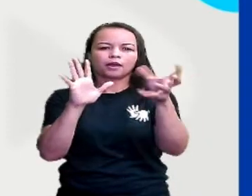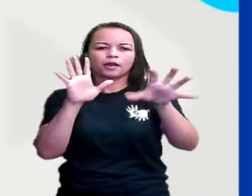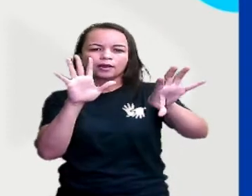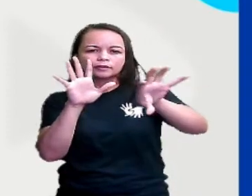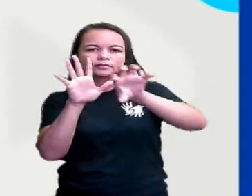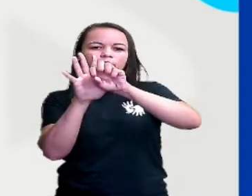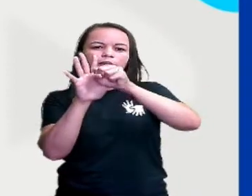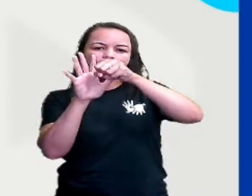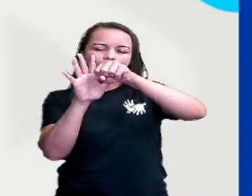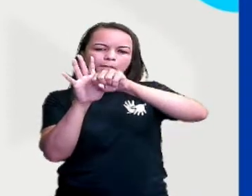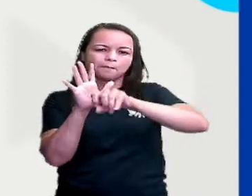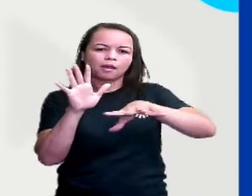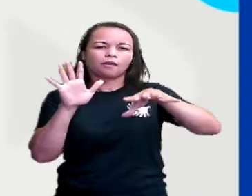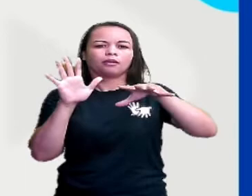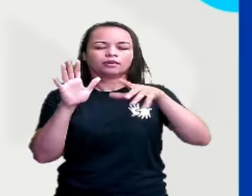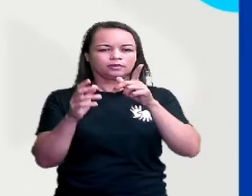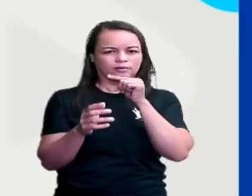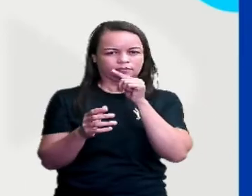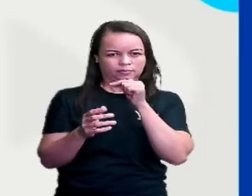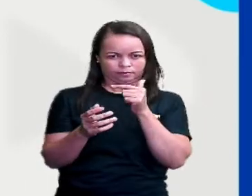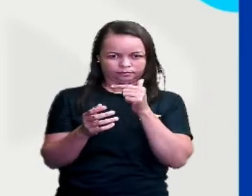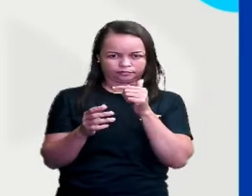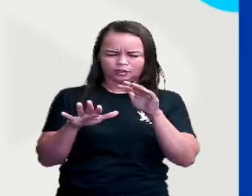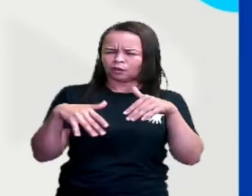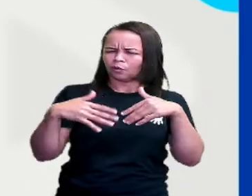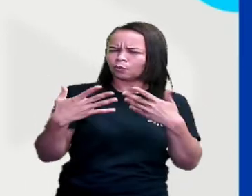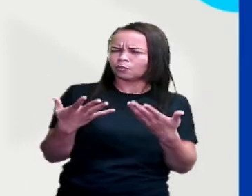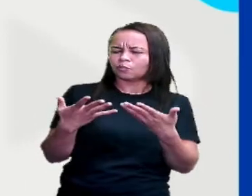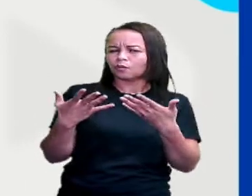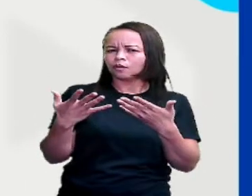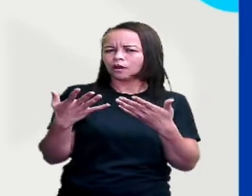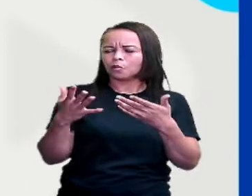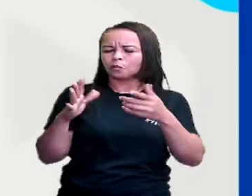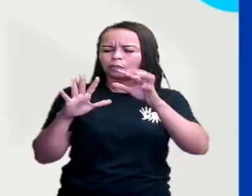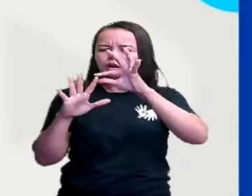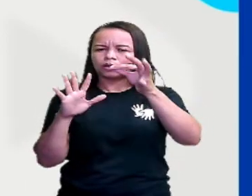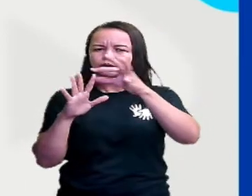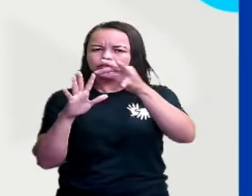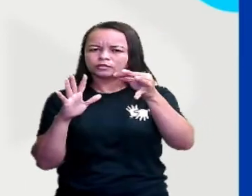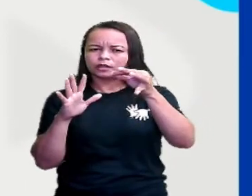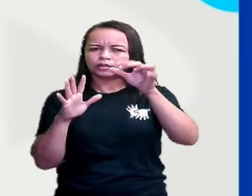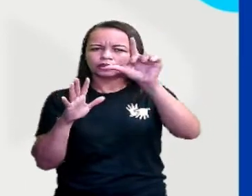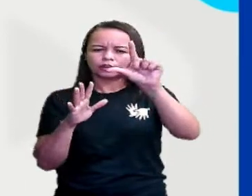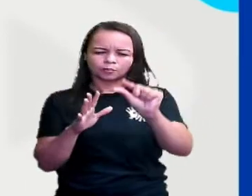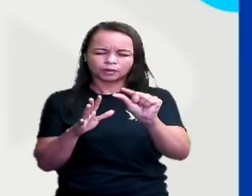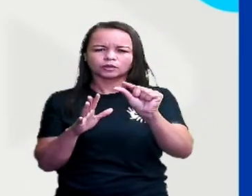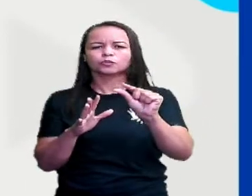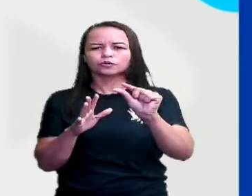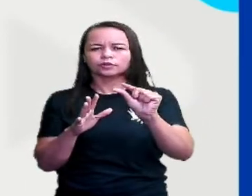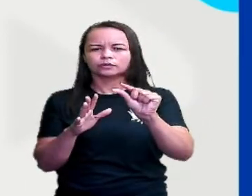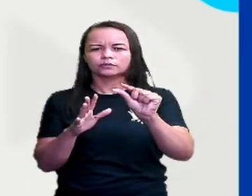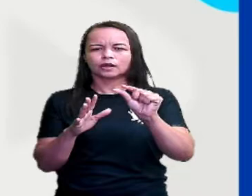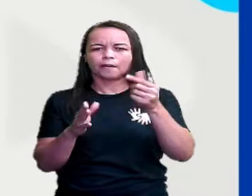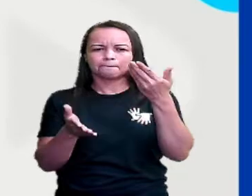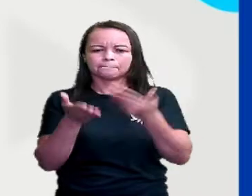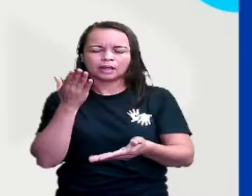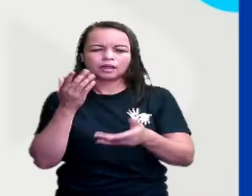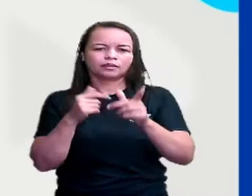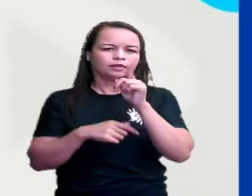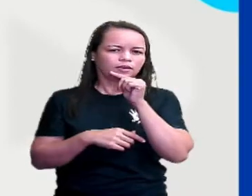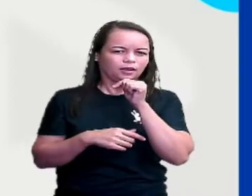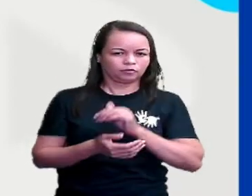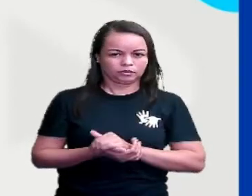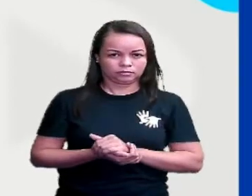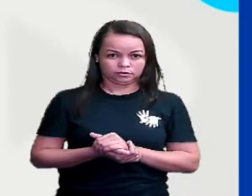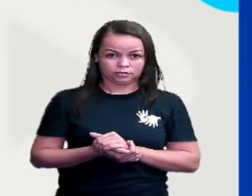planta. Qual tipo de folha diminui a perda de água? São as folhas grandes que diminuem a